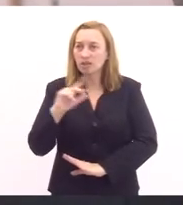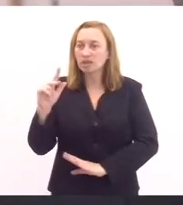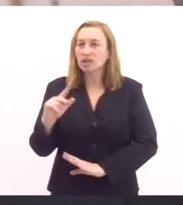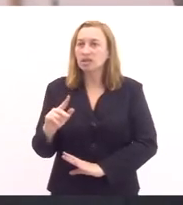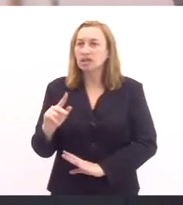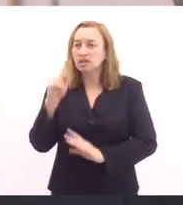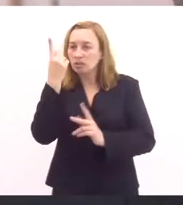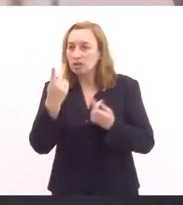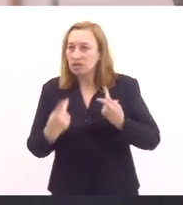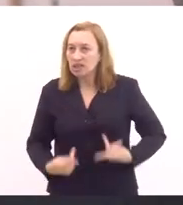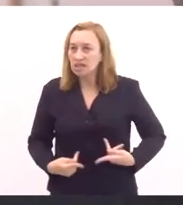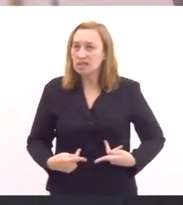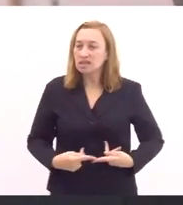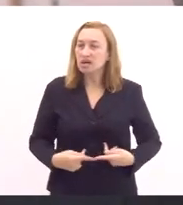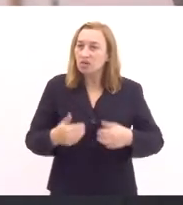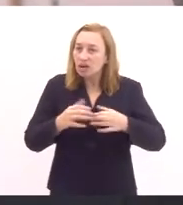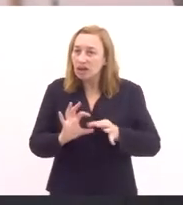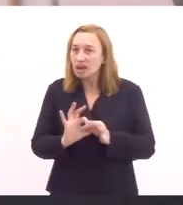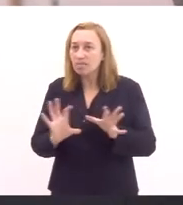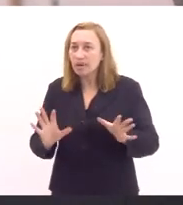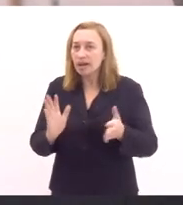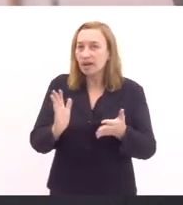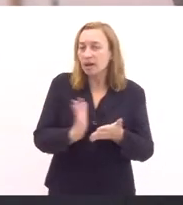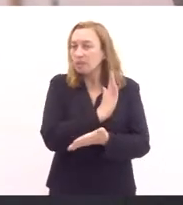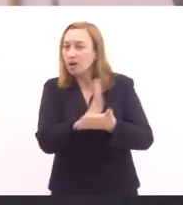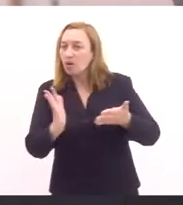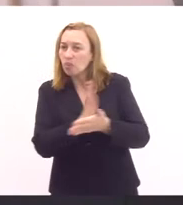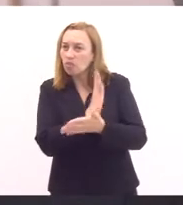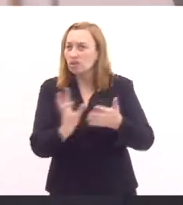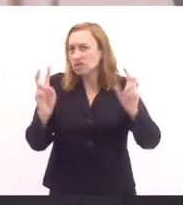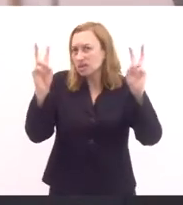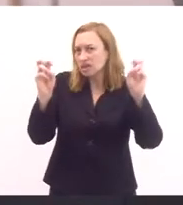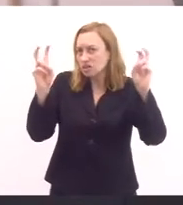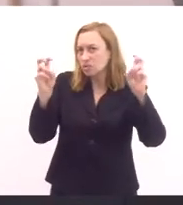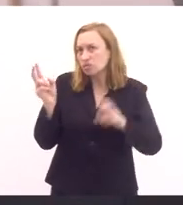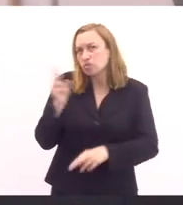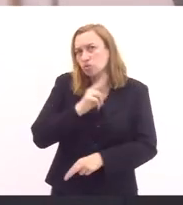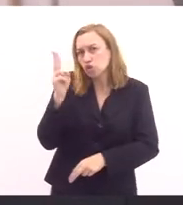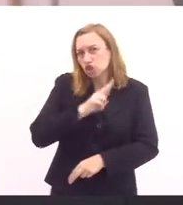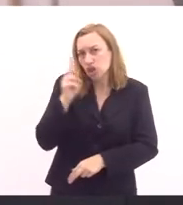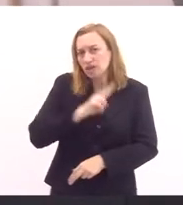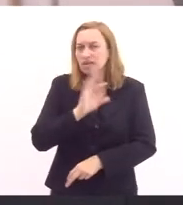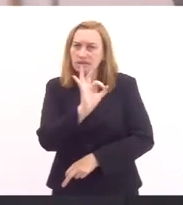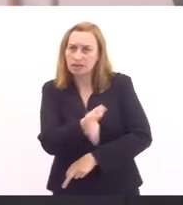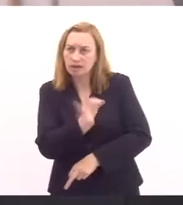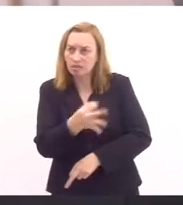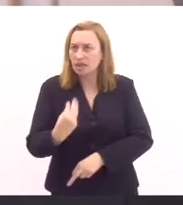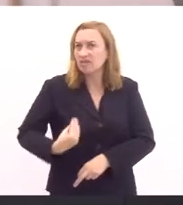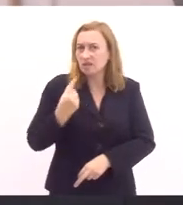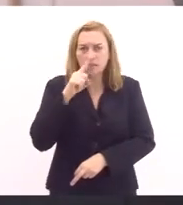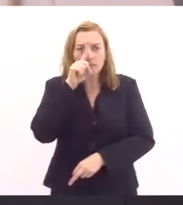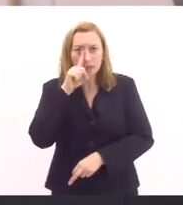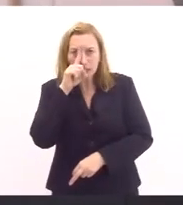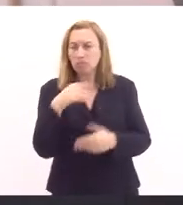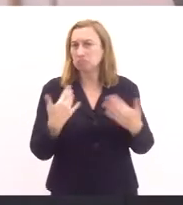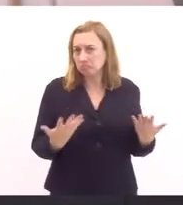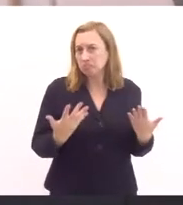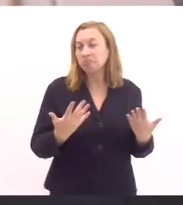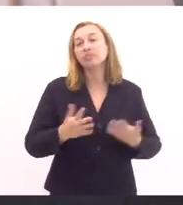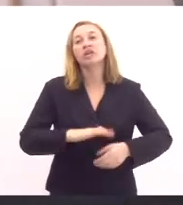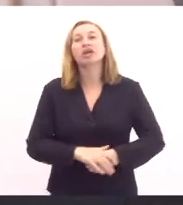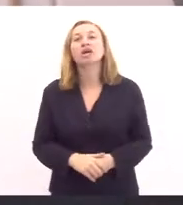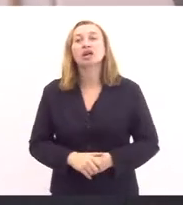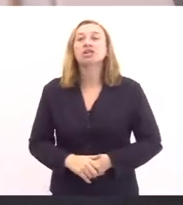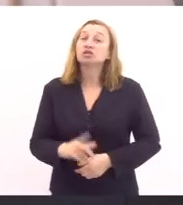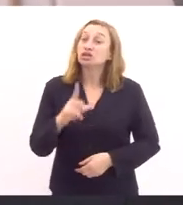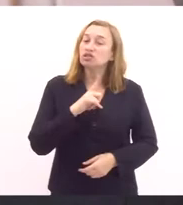parto abre exceção para situações de emergência obviamente que a vida está em risco e aí